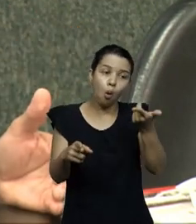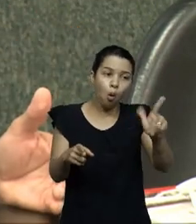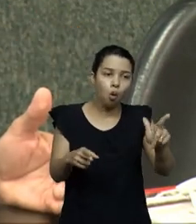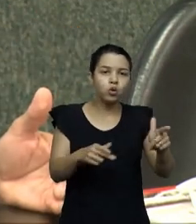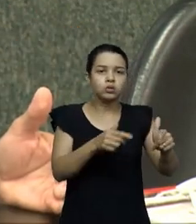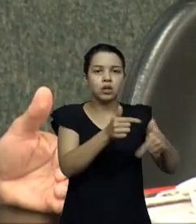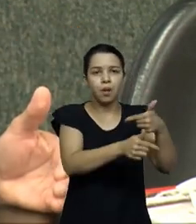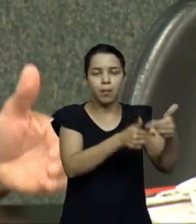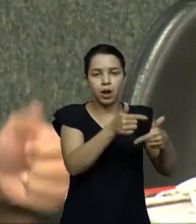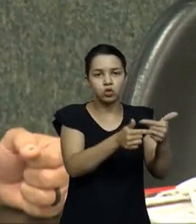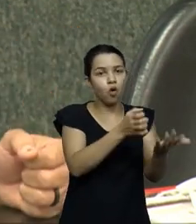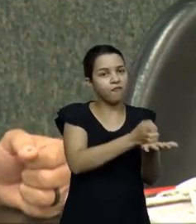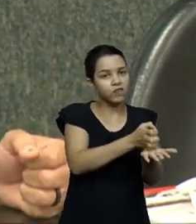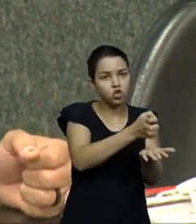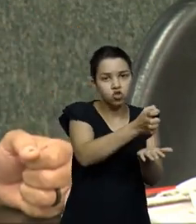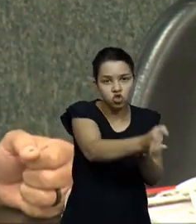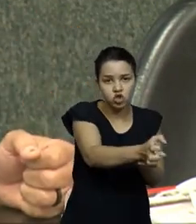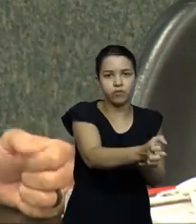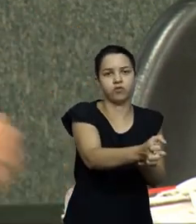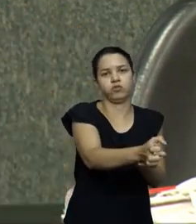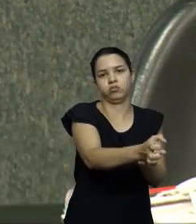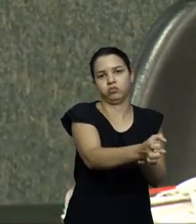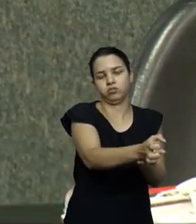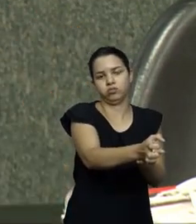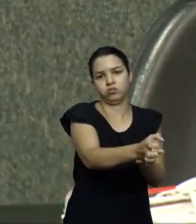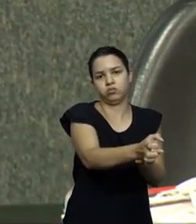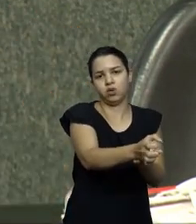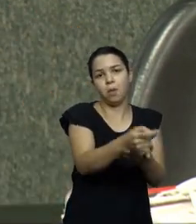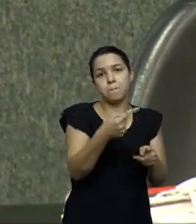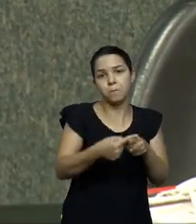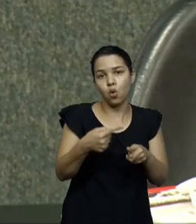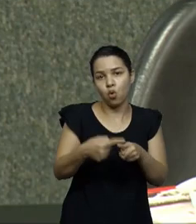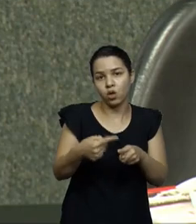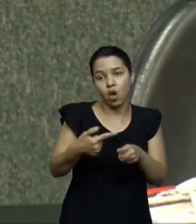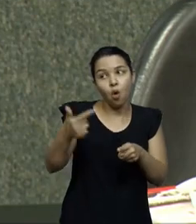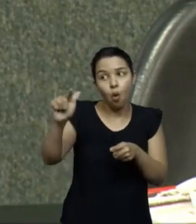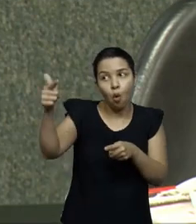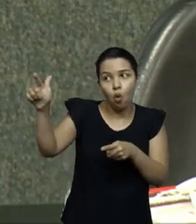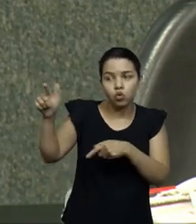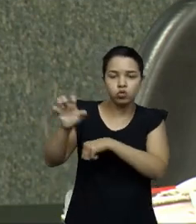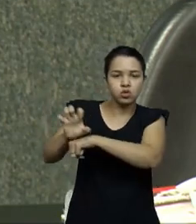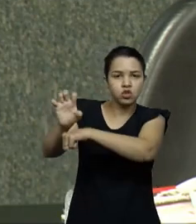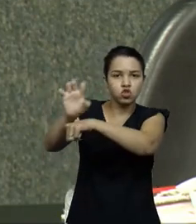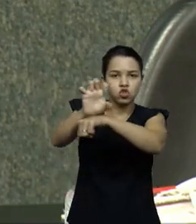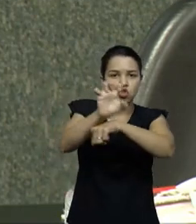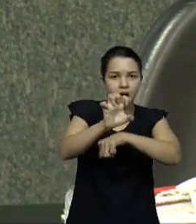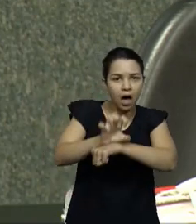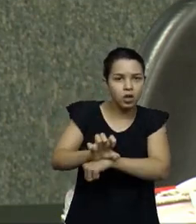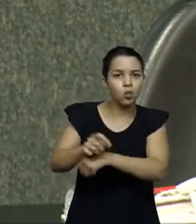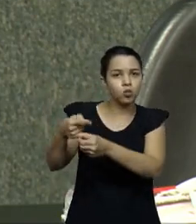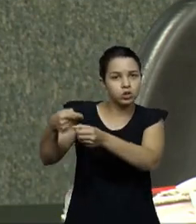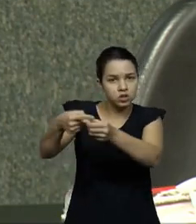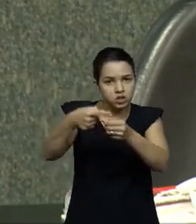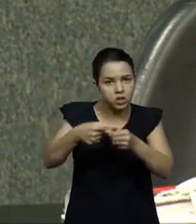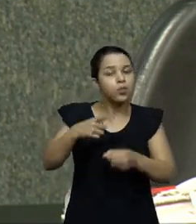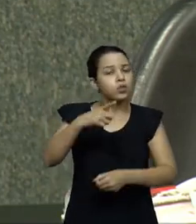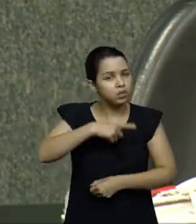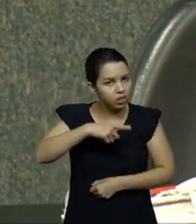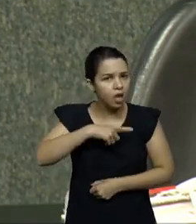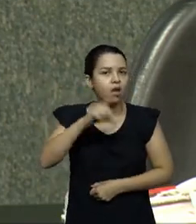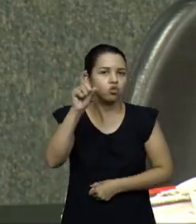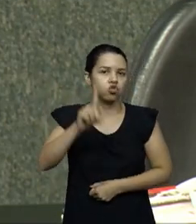é efetivo e tem carreira porque em outros estados e municípios têm esse direito então